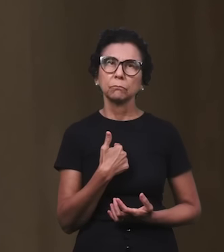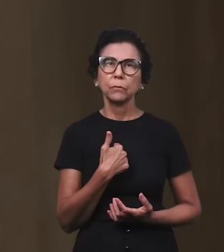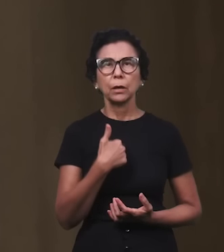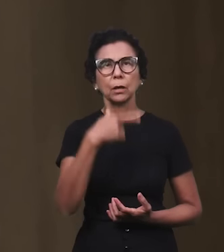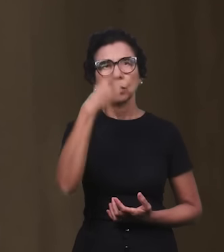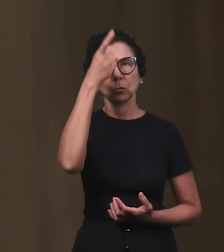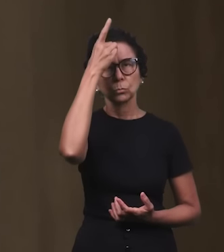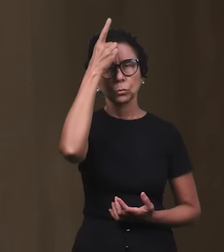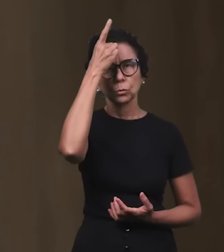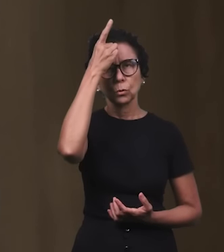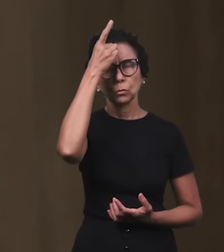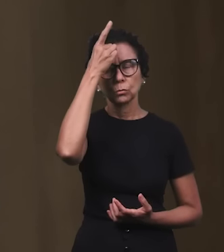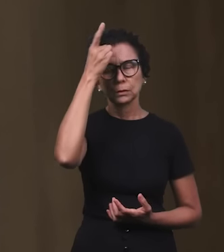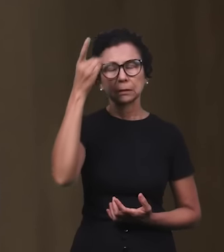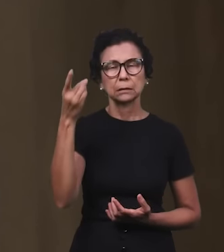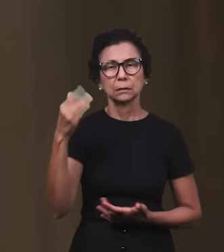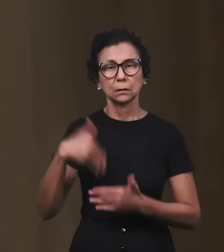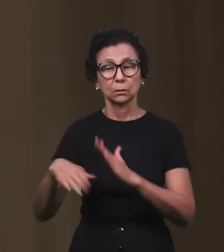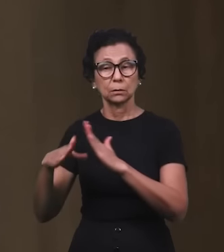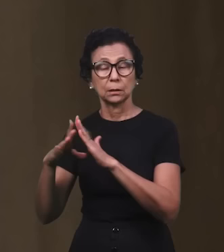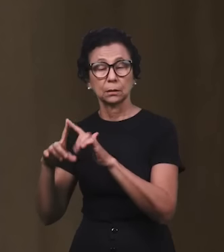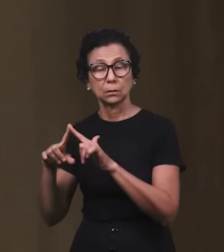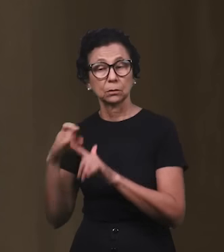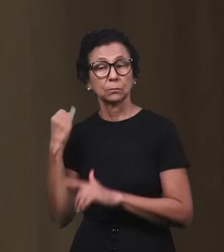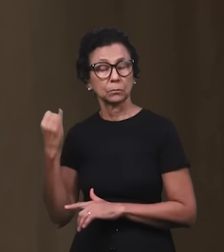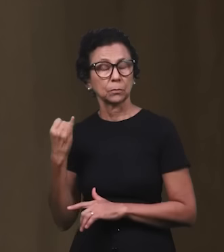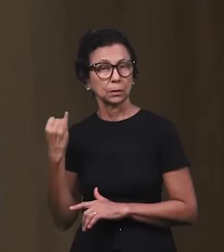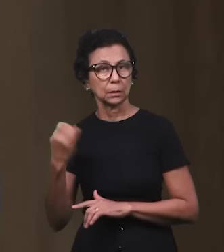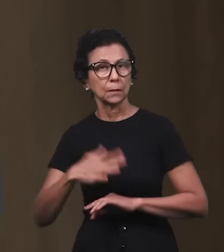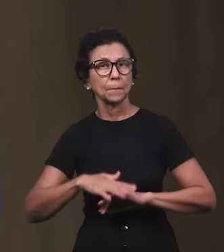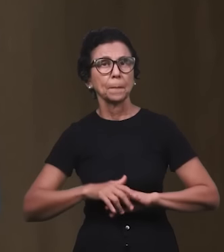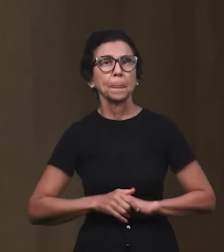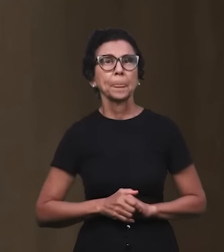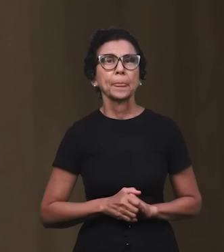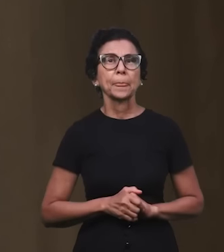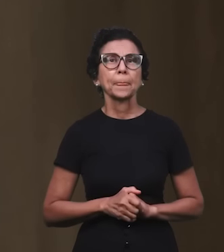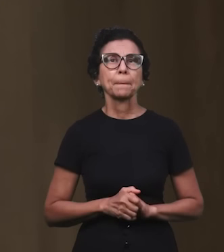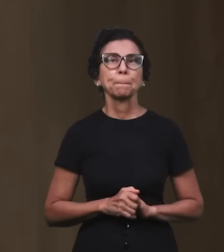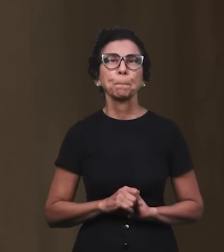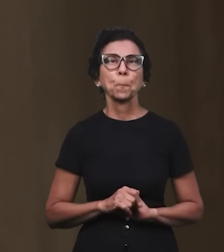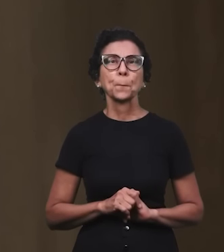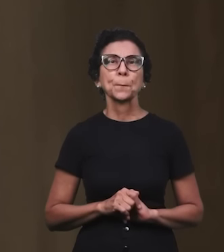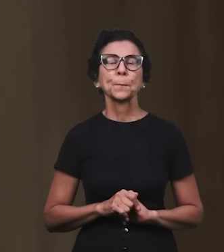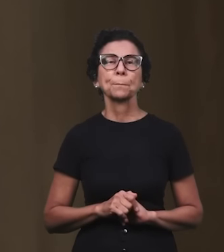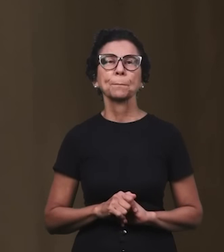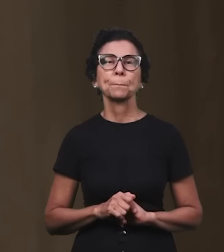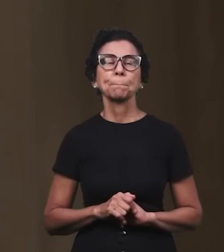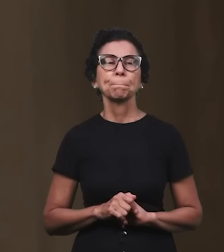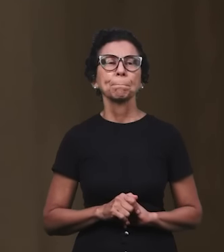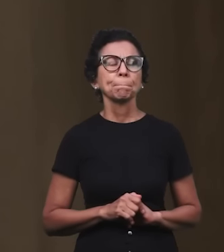na igreja e que é muito importante para a igreja. E eu pergunto, pastor Alexandre,